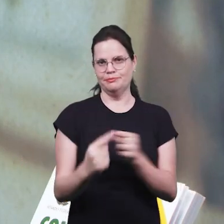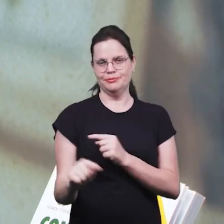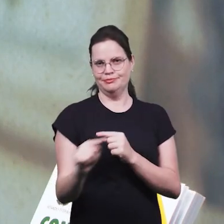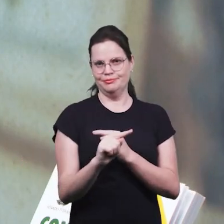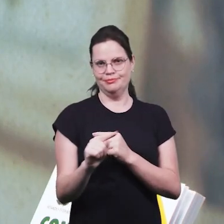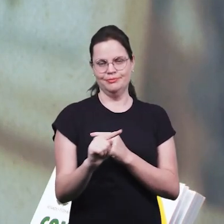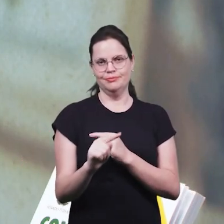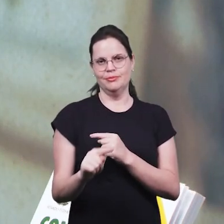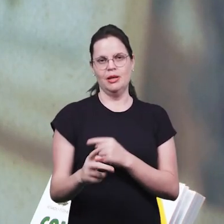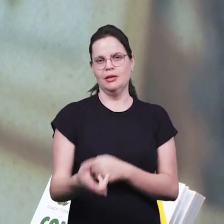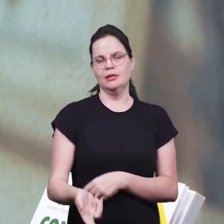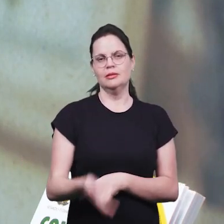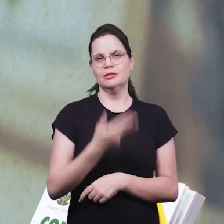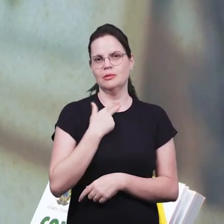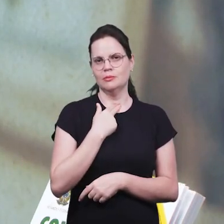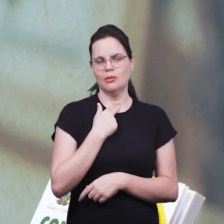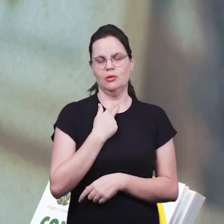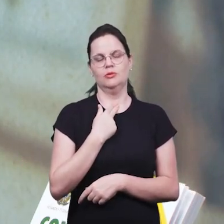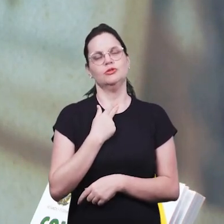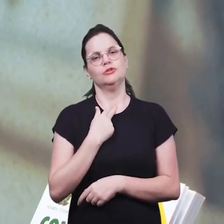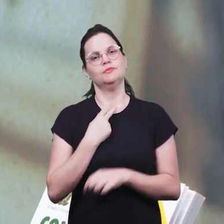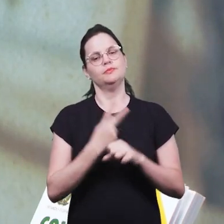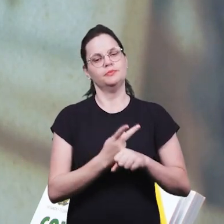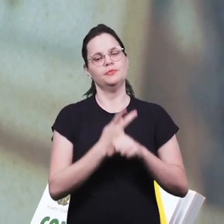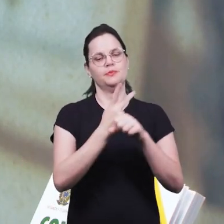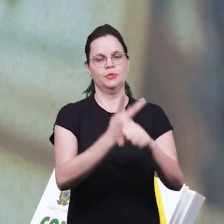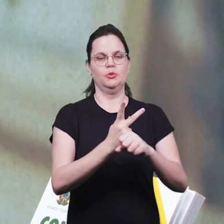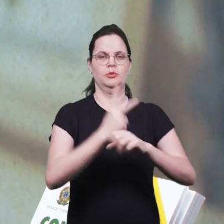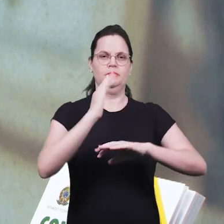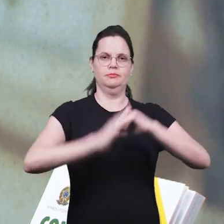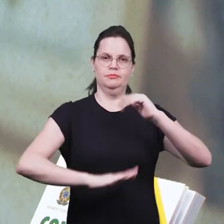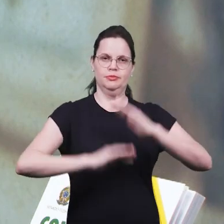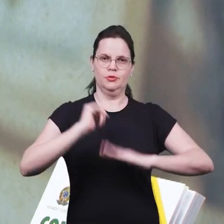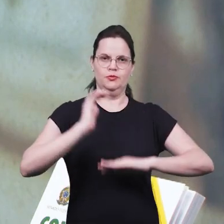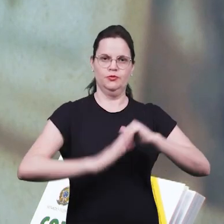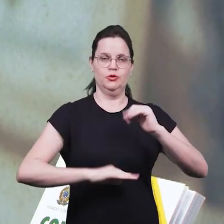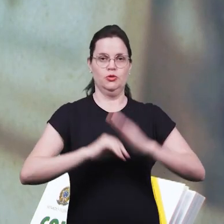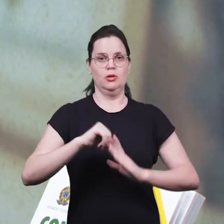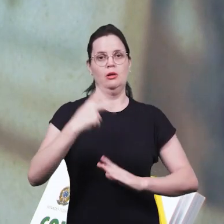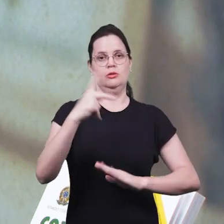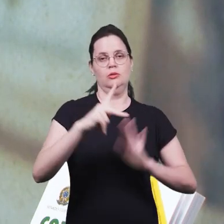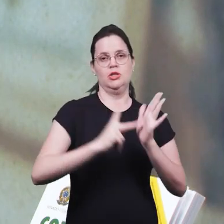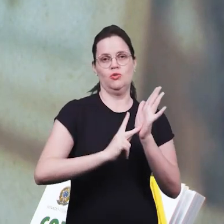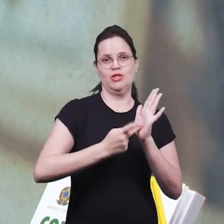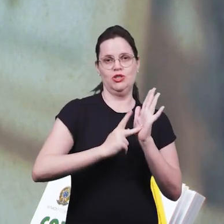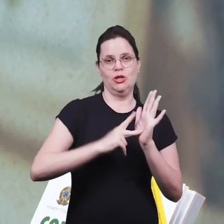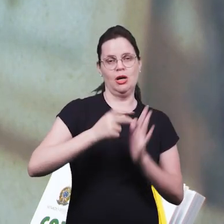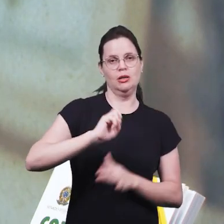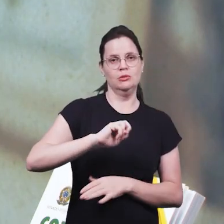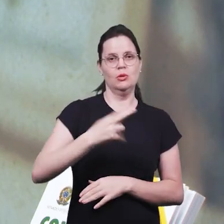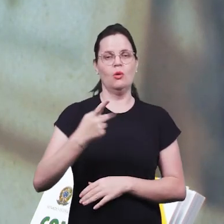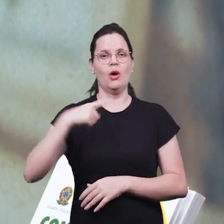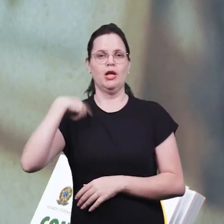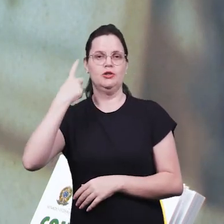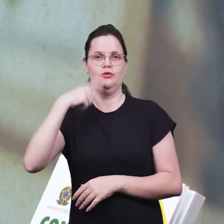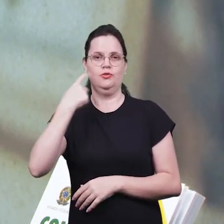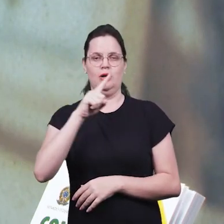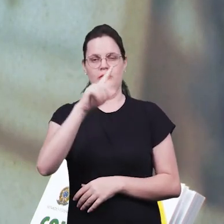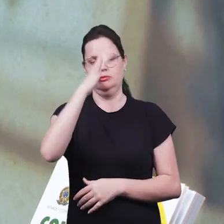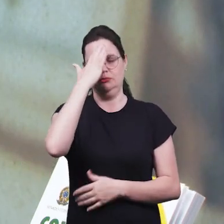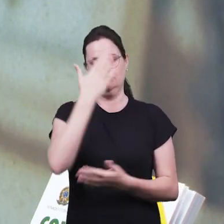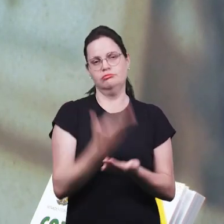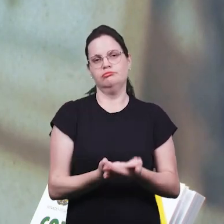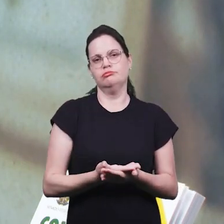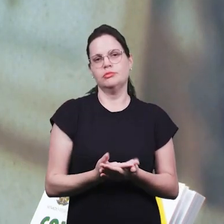é insuportável de vivenciar, você buscar orientação e assistência ou do seu sindicato de sua categoria ou de um advogado da sua